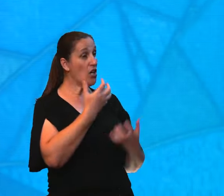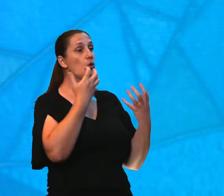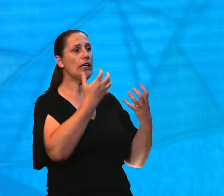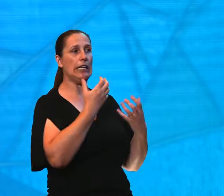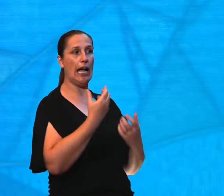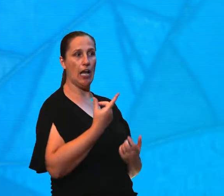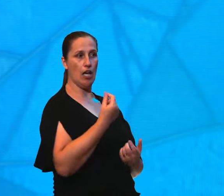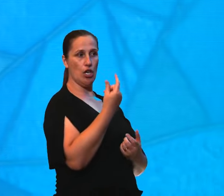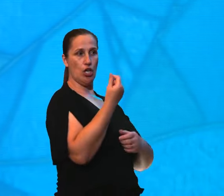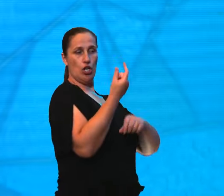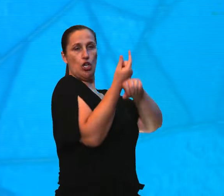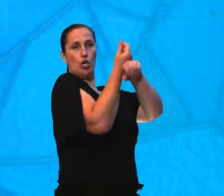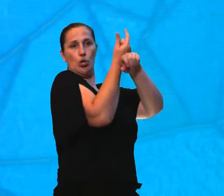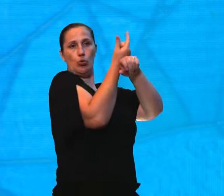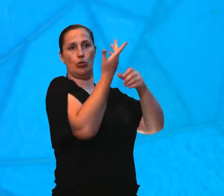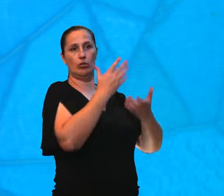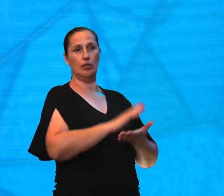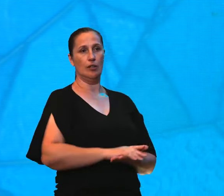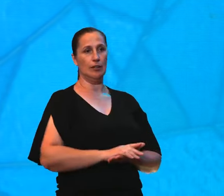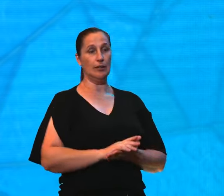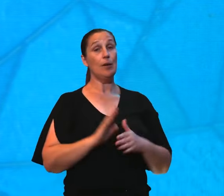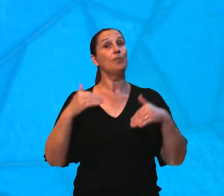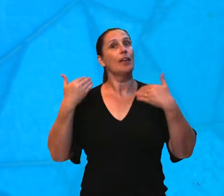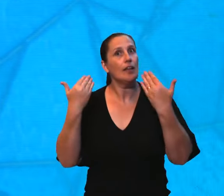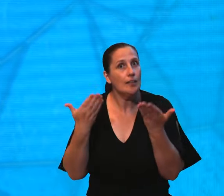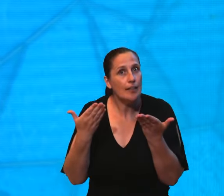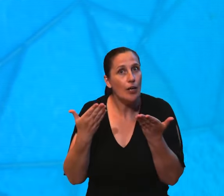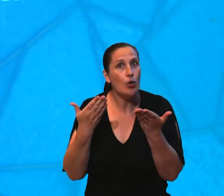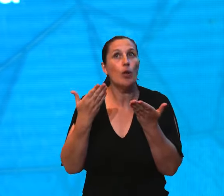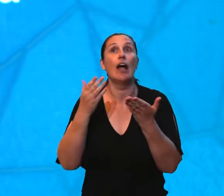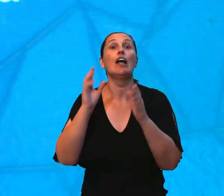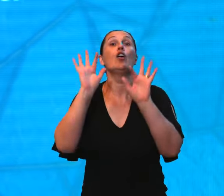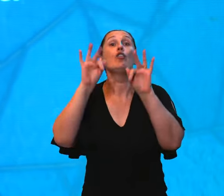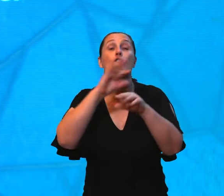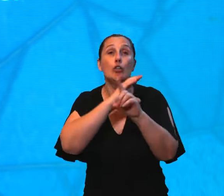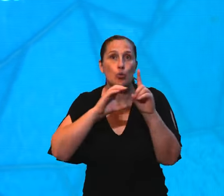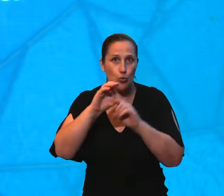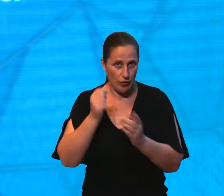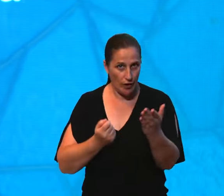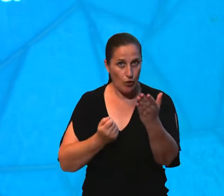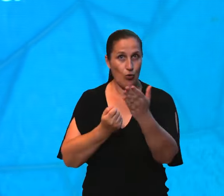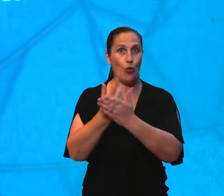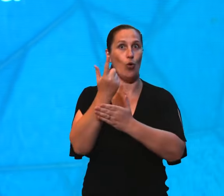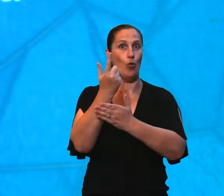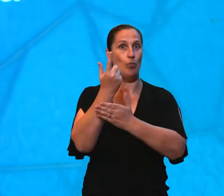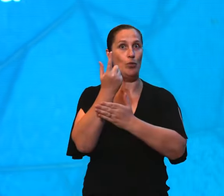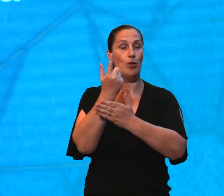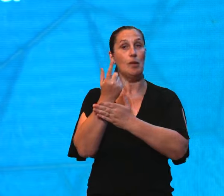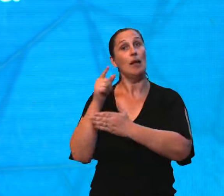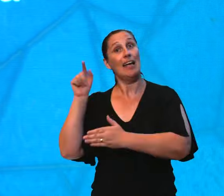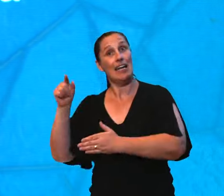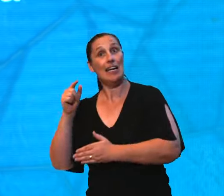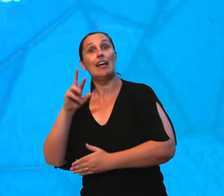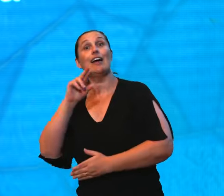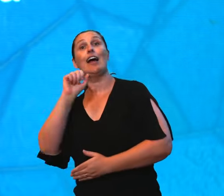muito ser rico então na saída você compra os livros lá para fazer Rafa